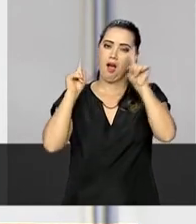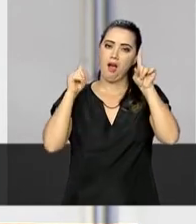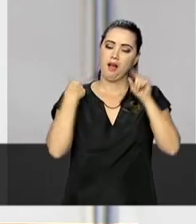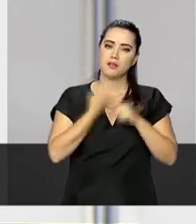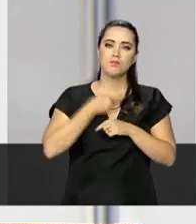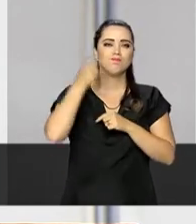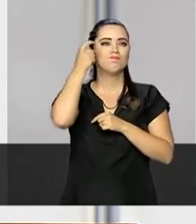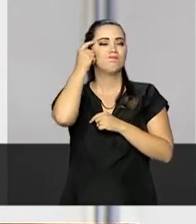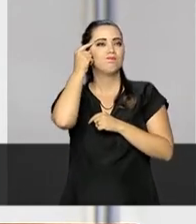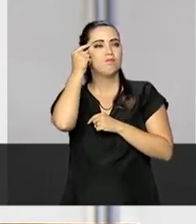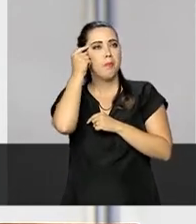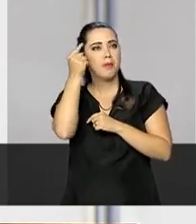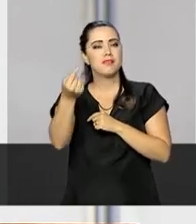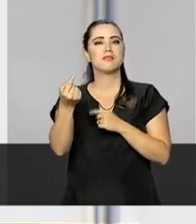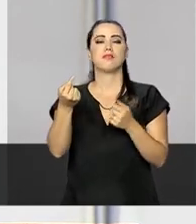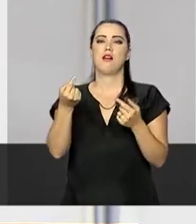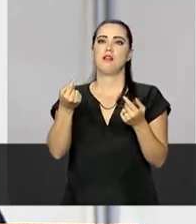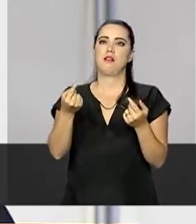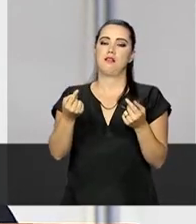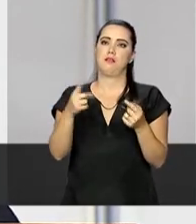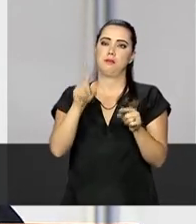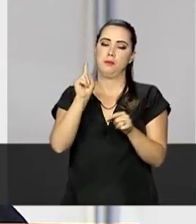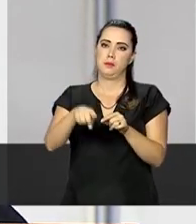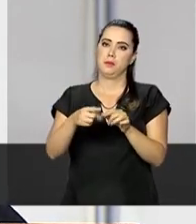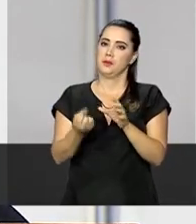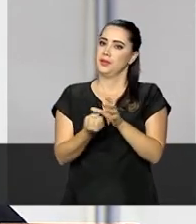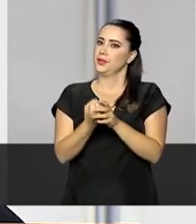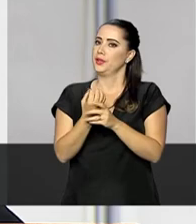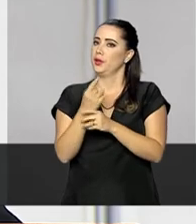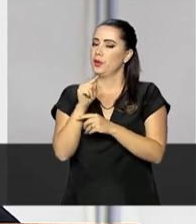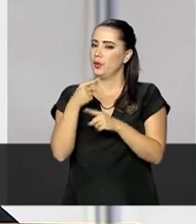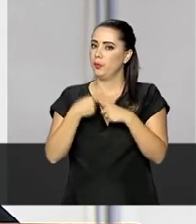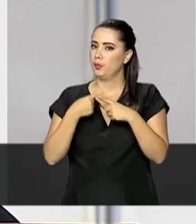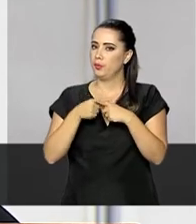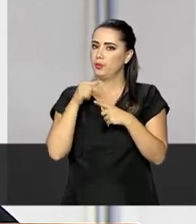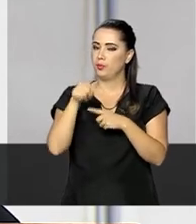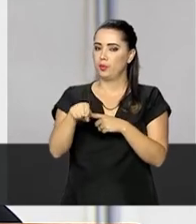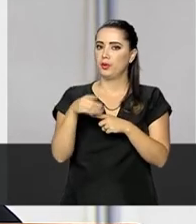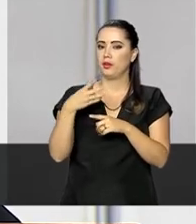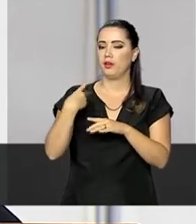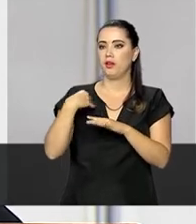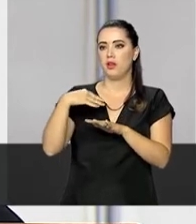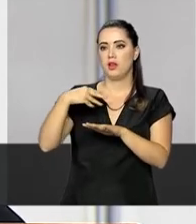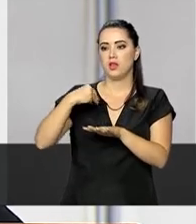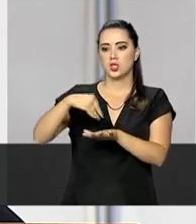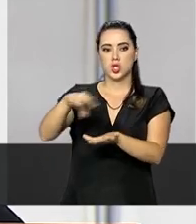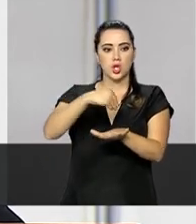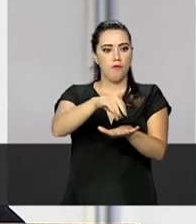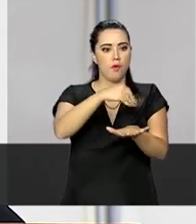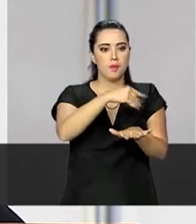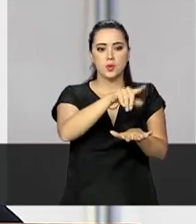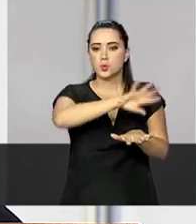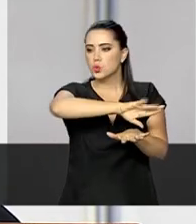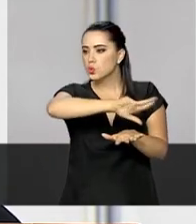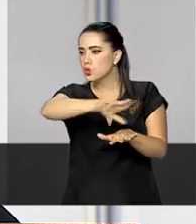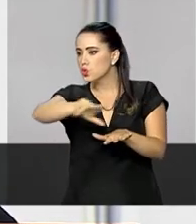que pensar que isto nasceu precisamente do noticiário identificava